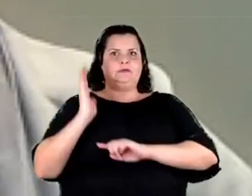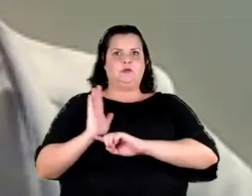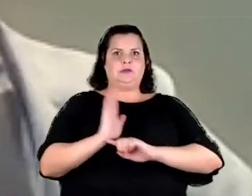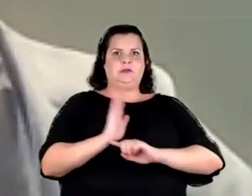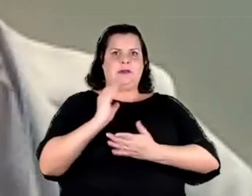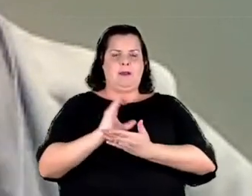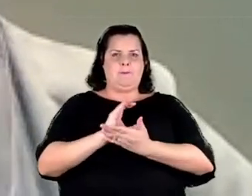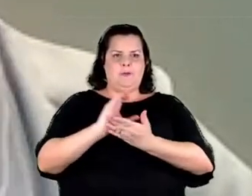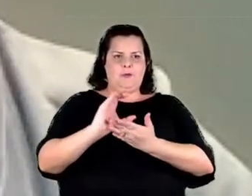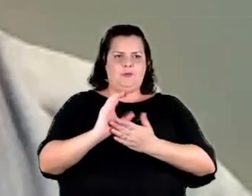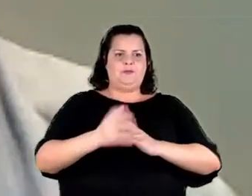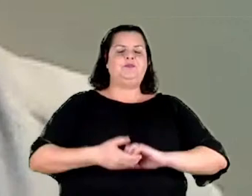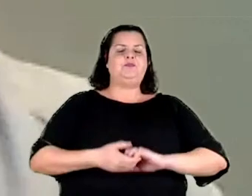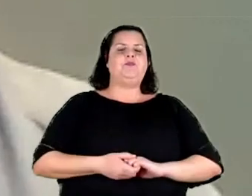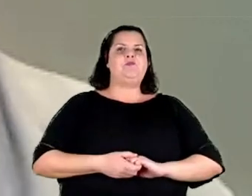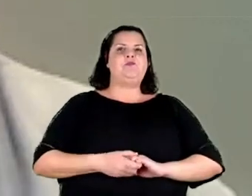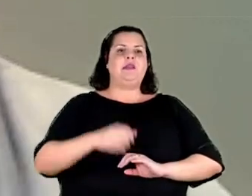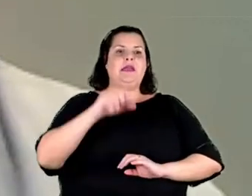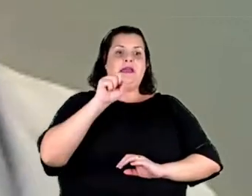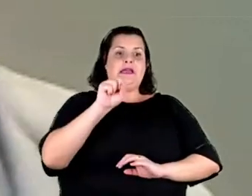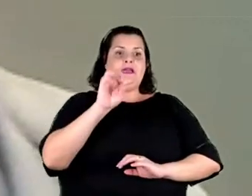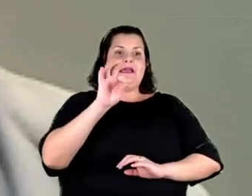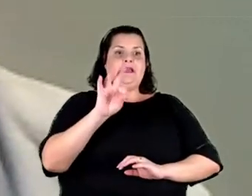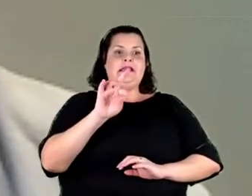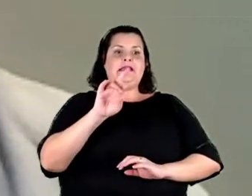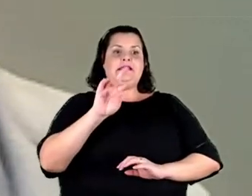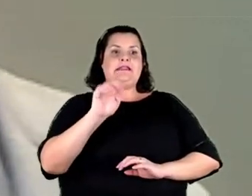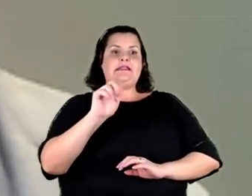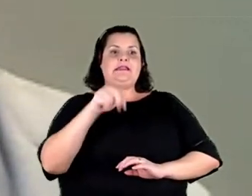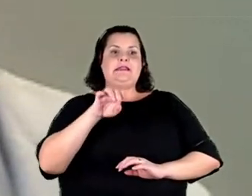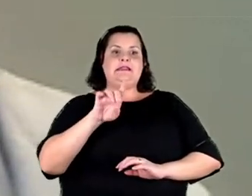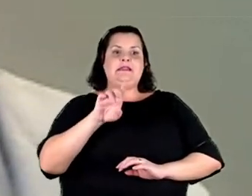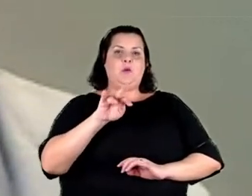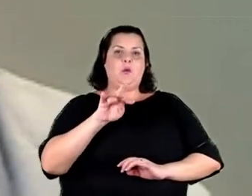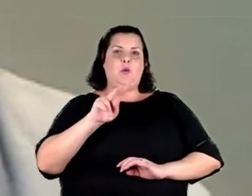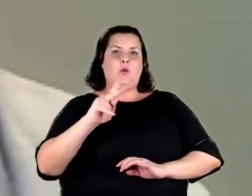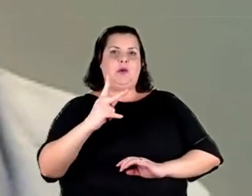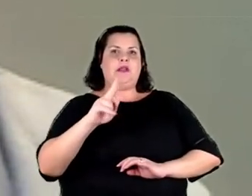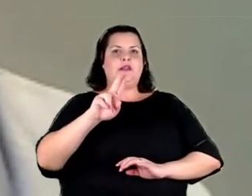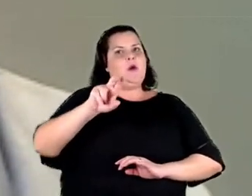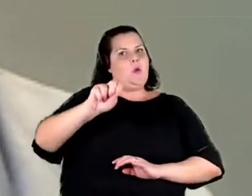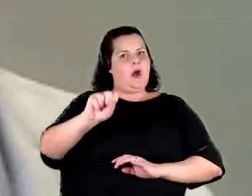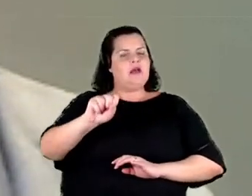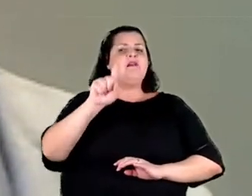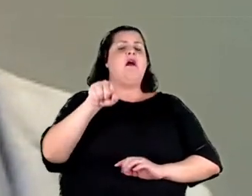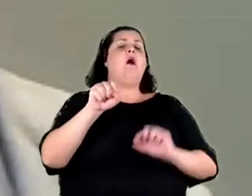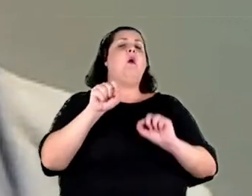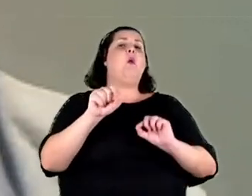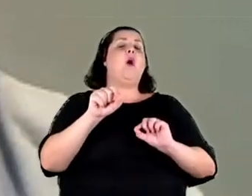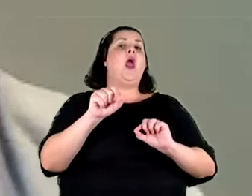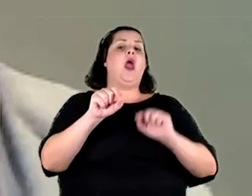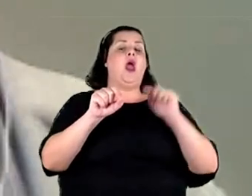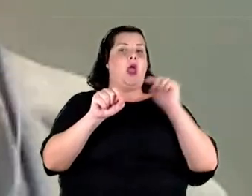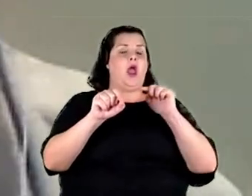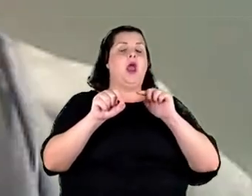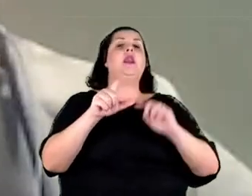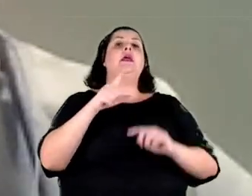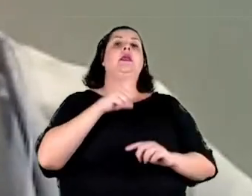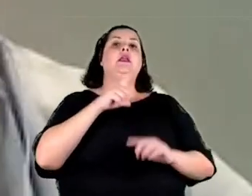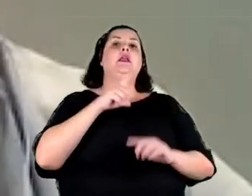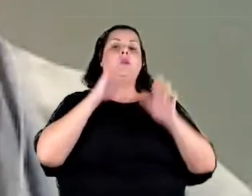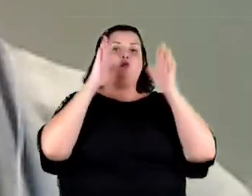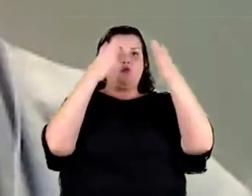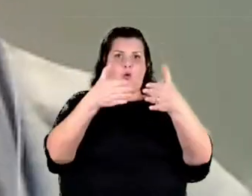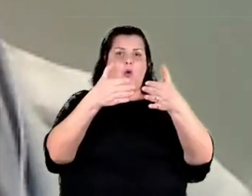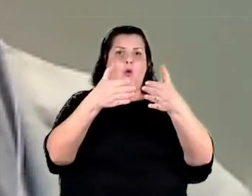A StandWithUs é uma organização internacional focada em educar sobre Israel, contribuindo